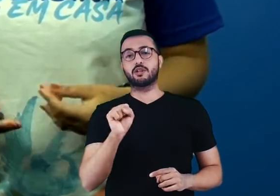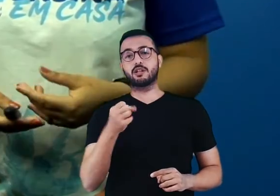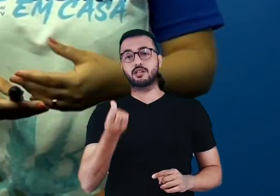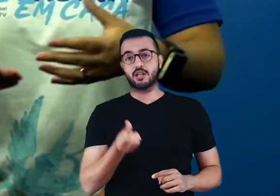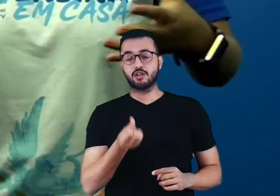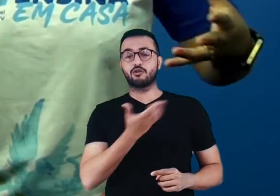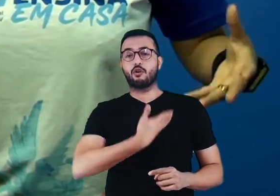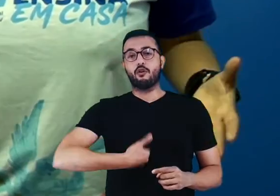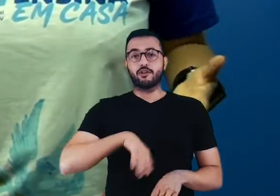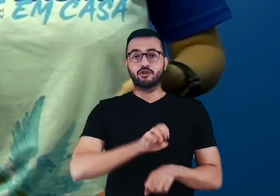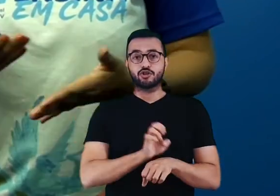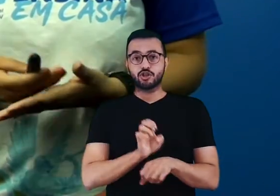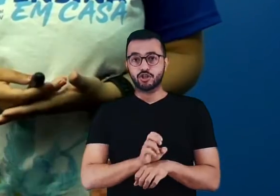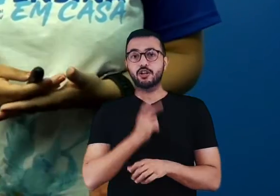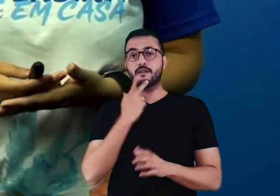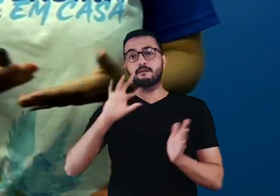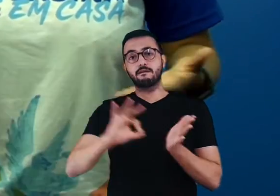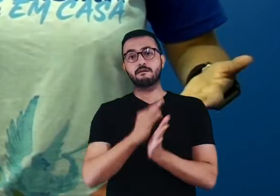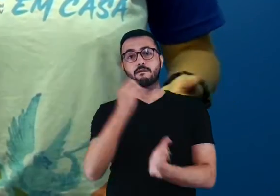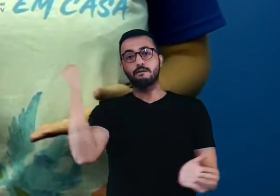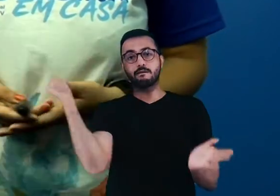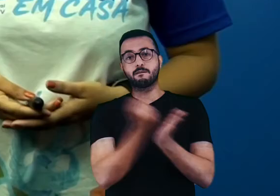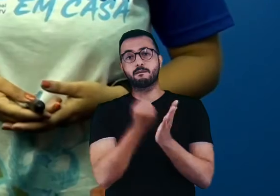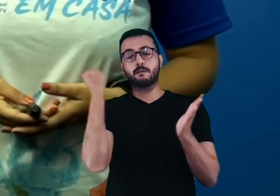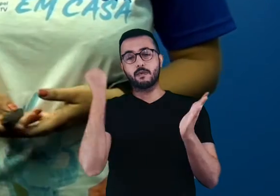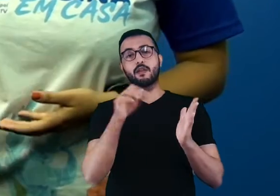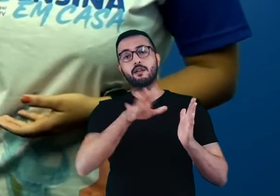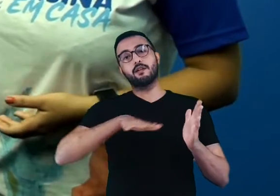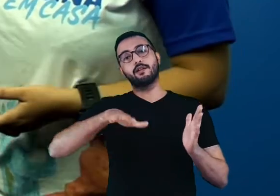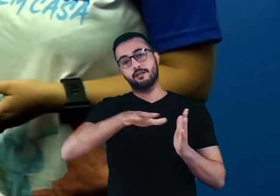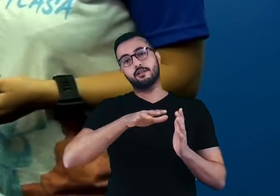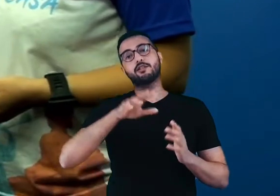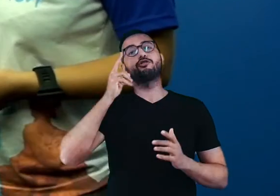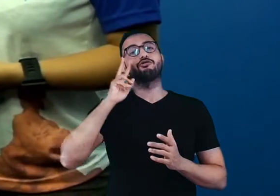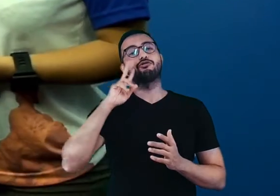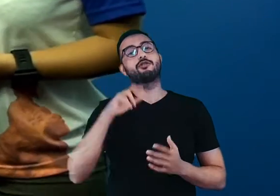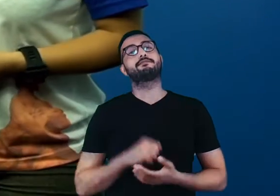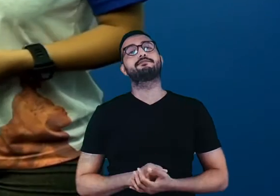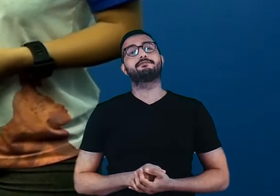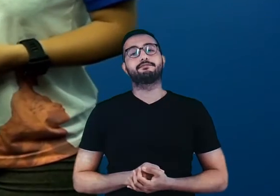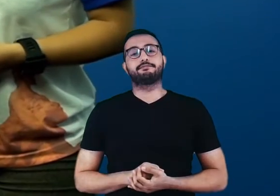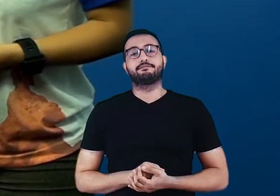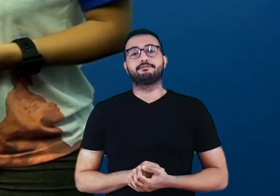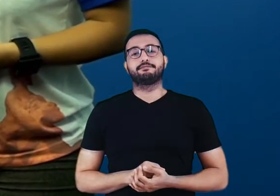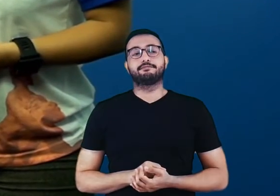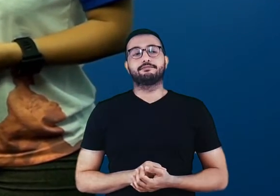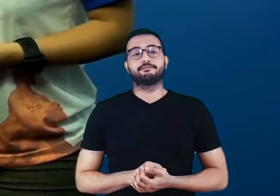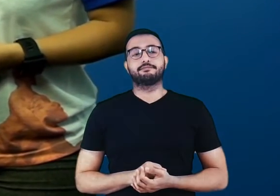governo estadual homologou o tombamento do sítio histórico.